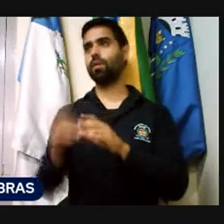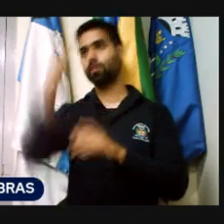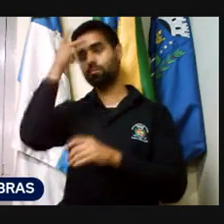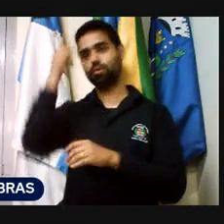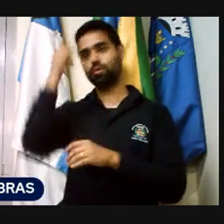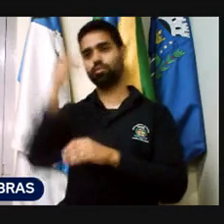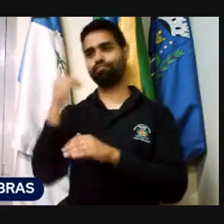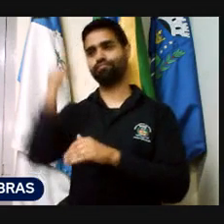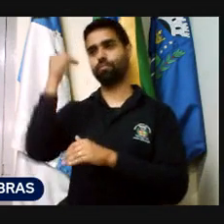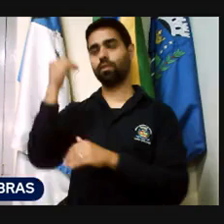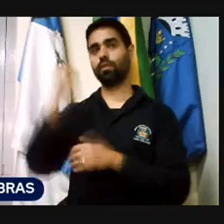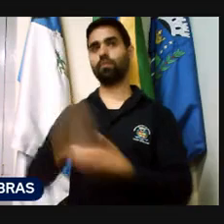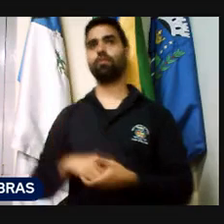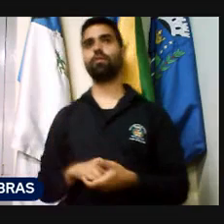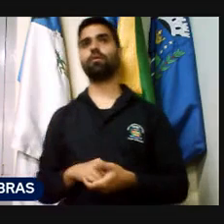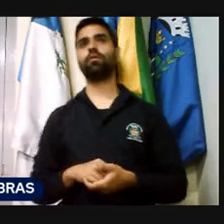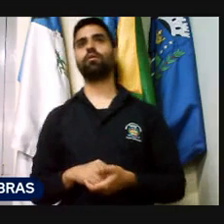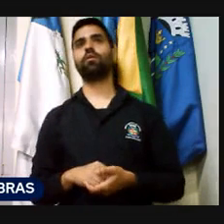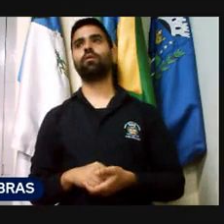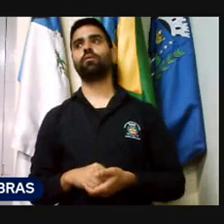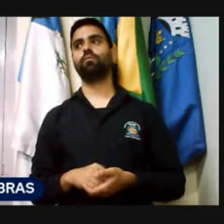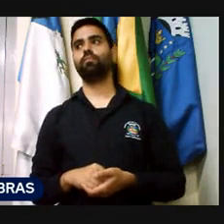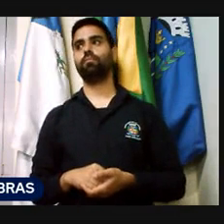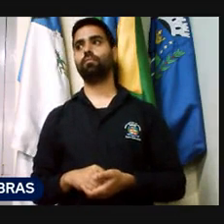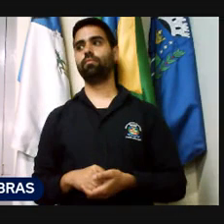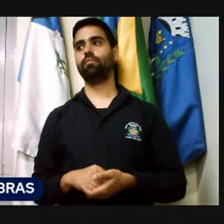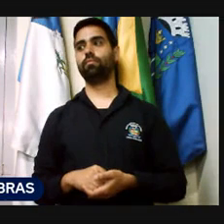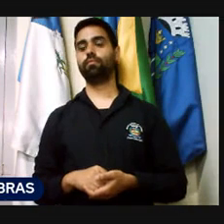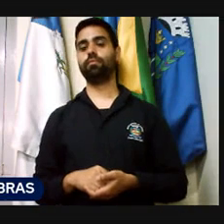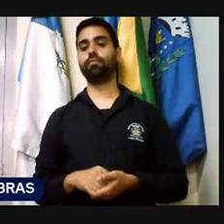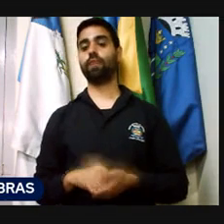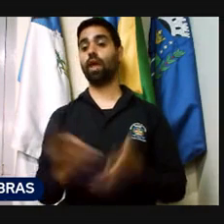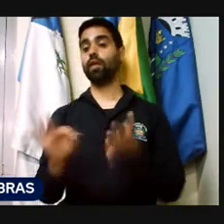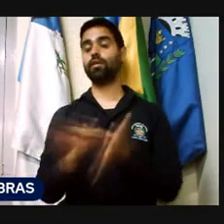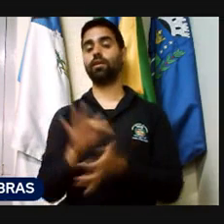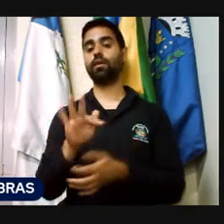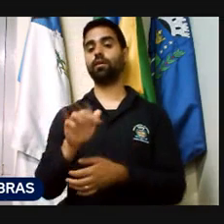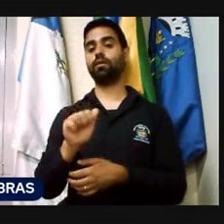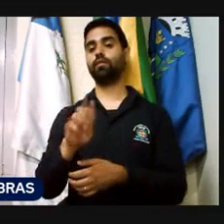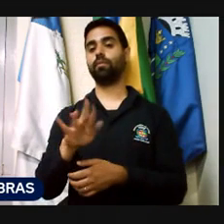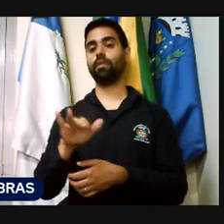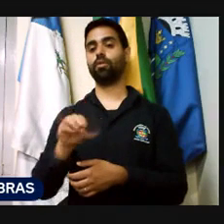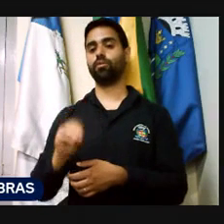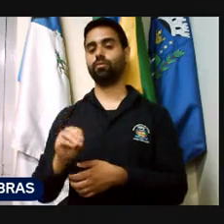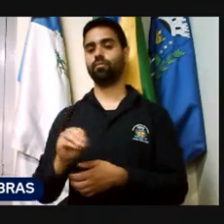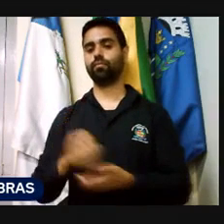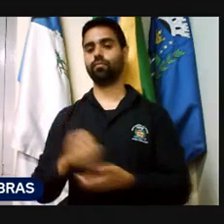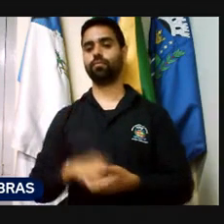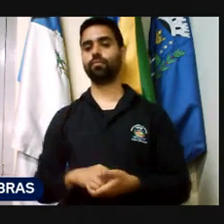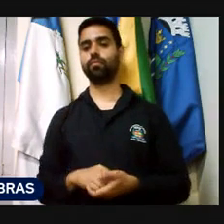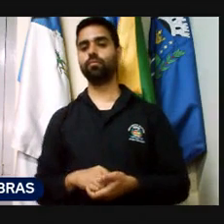superior. Valença, 9 de novembro, Fabrício Itaboraí, consultor jurídico.